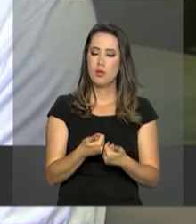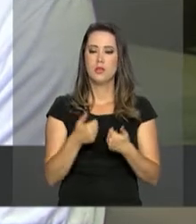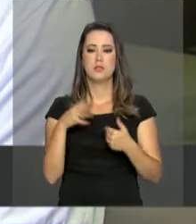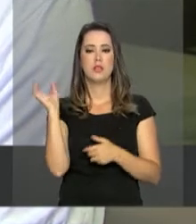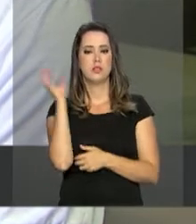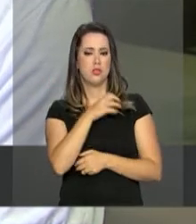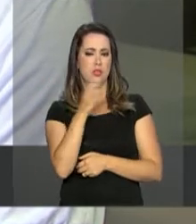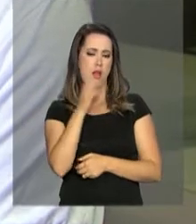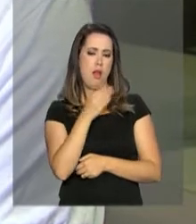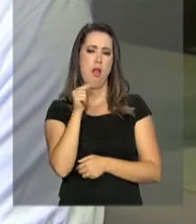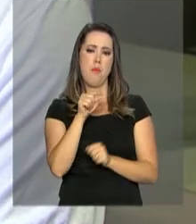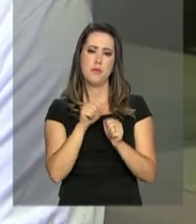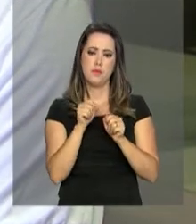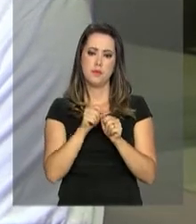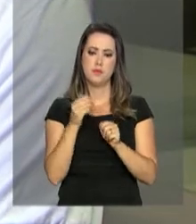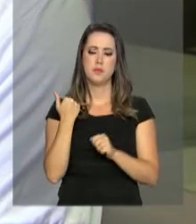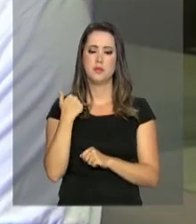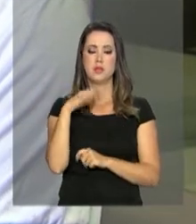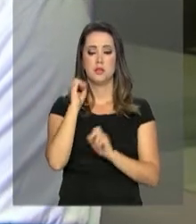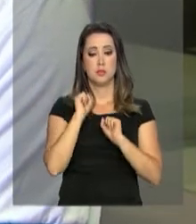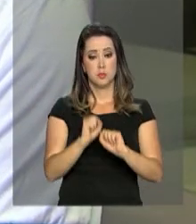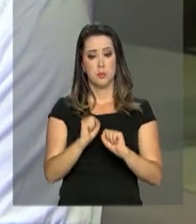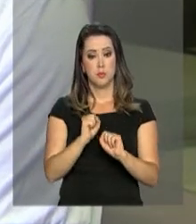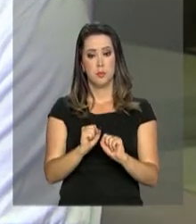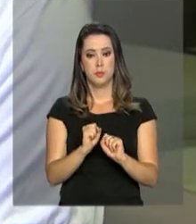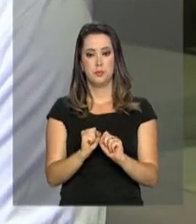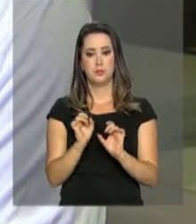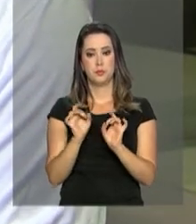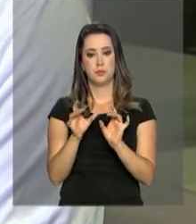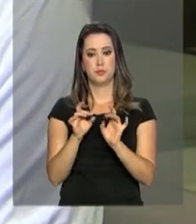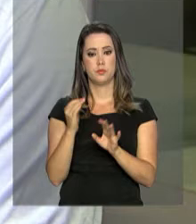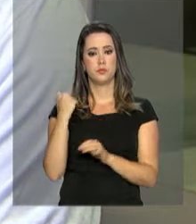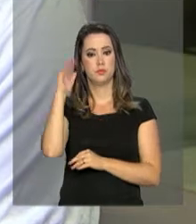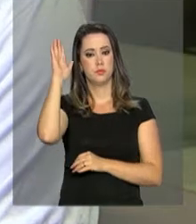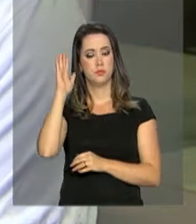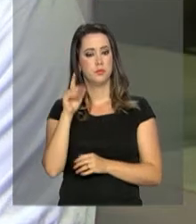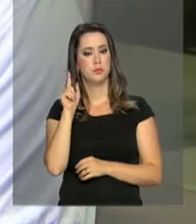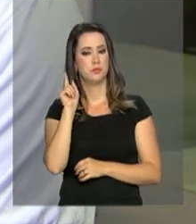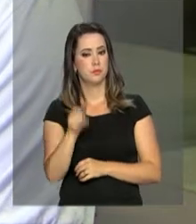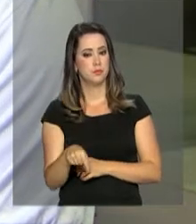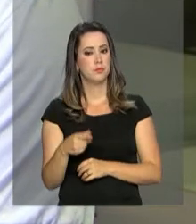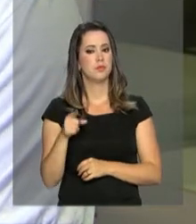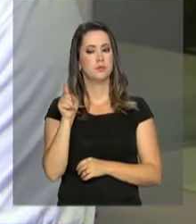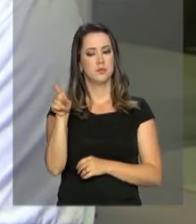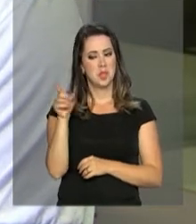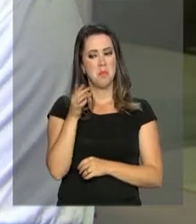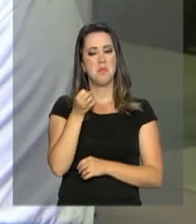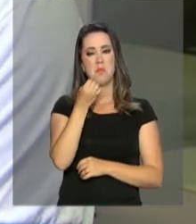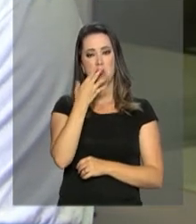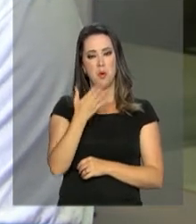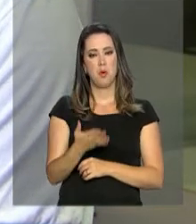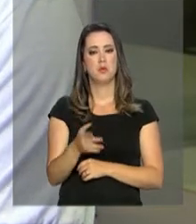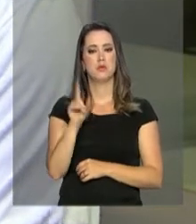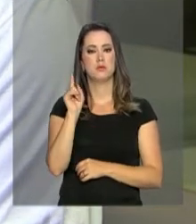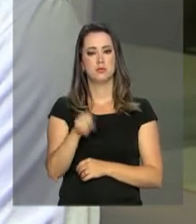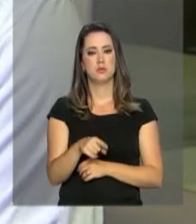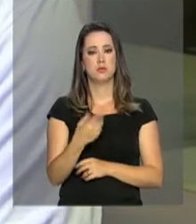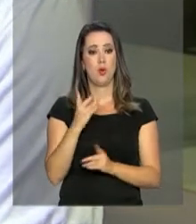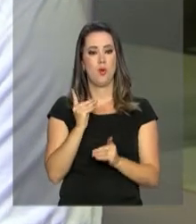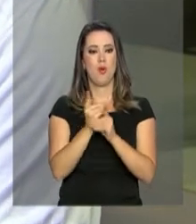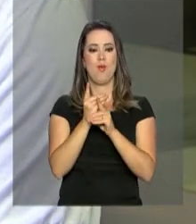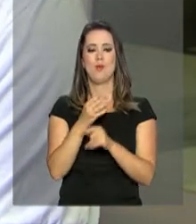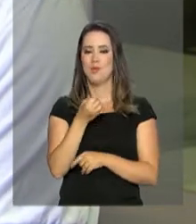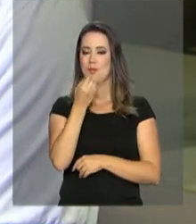de fabricar e produzir mais para poder vender mais, né? Para eles lá foi assim como uma